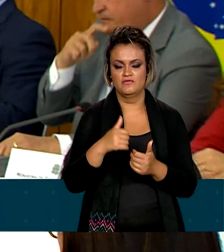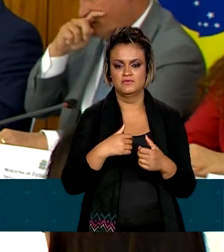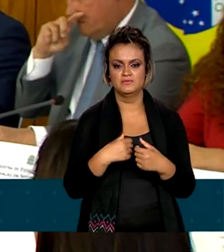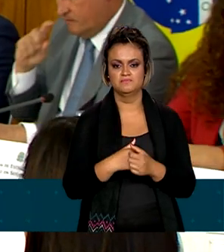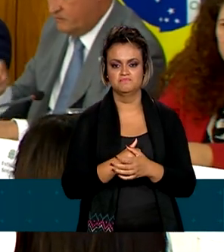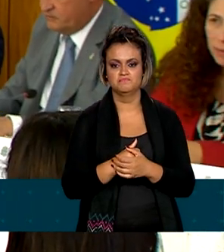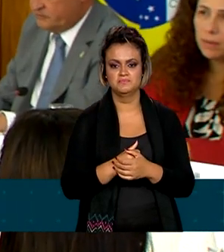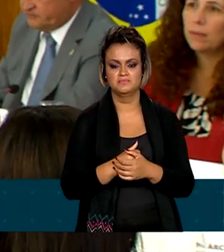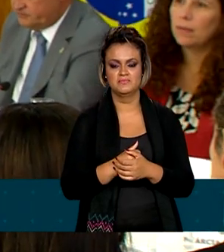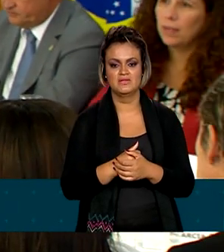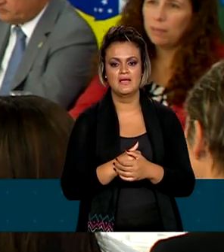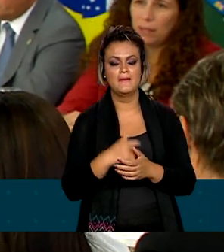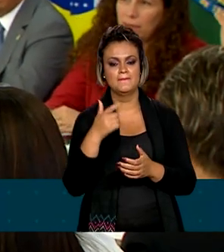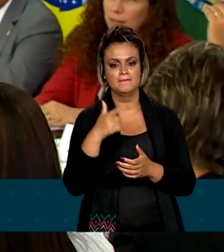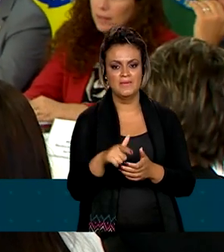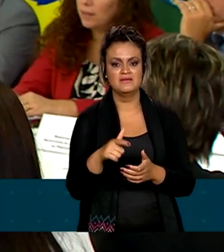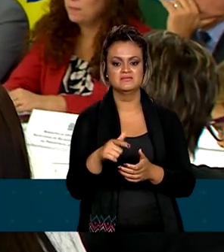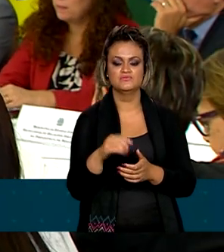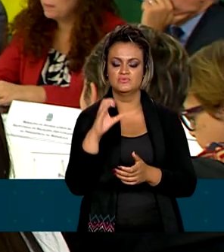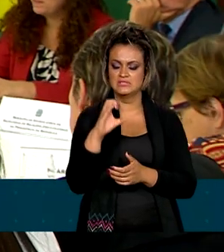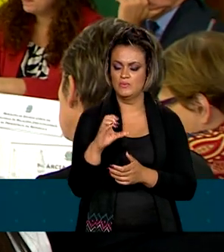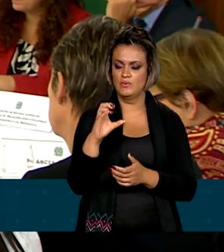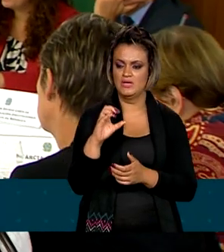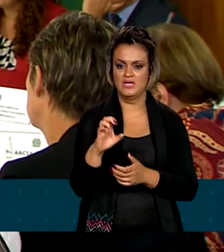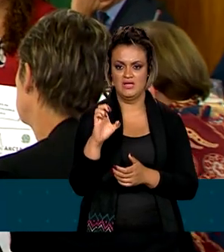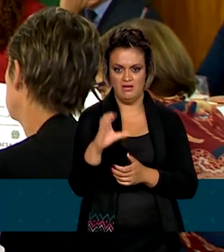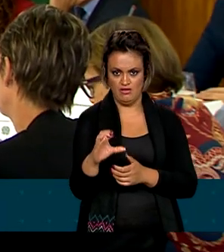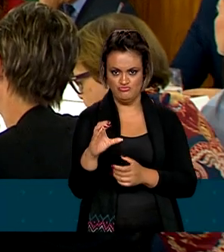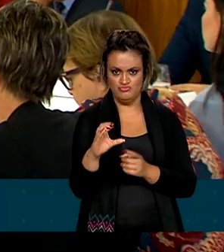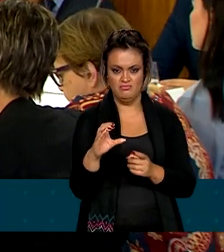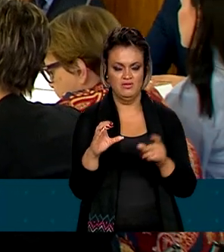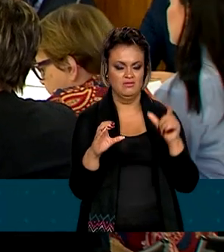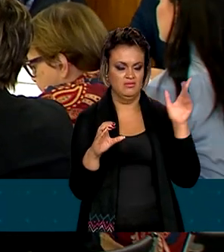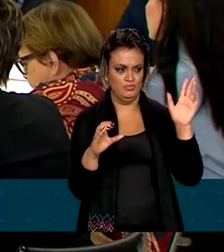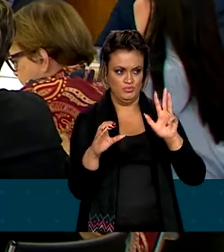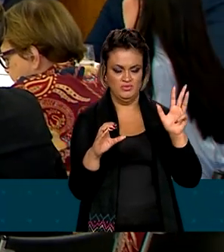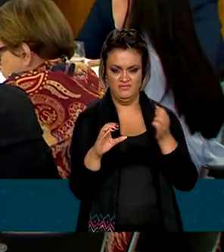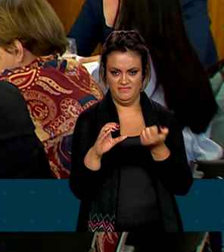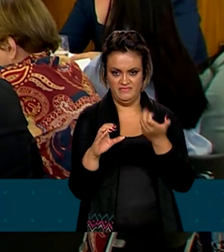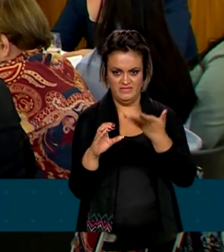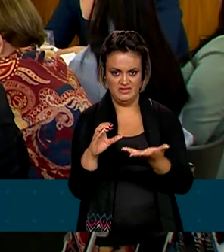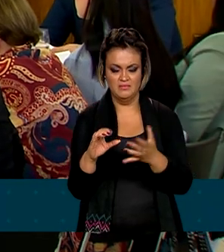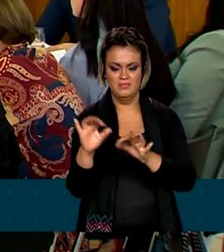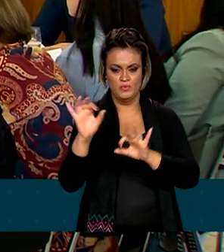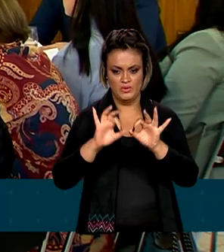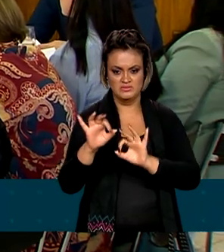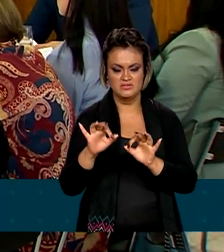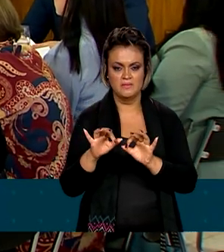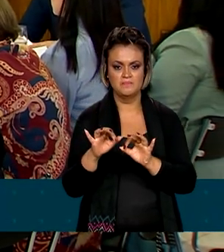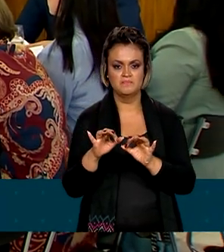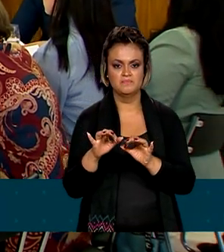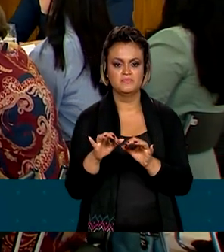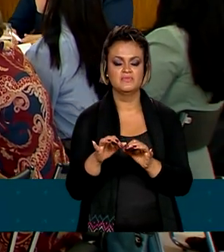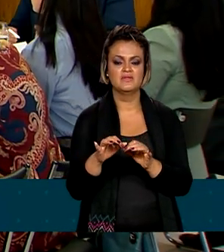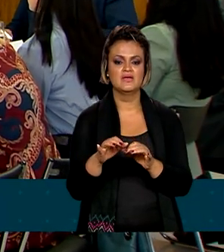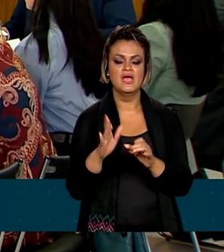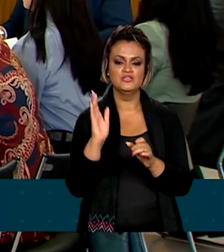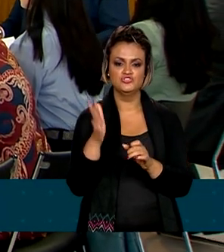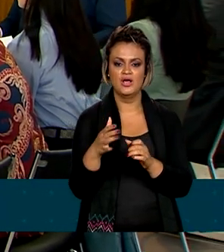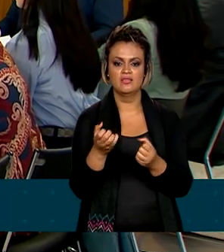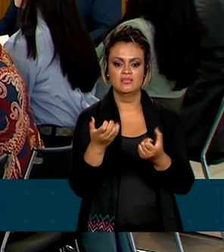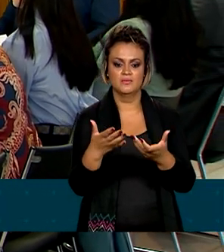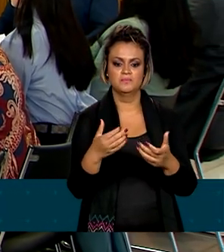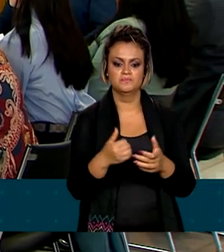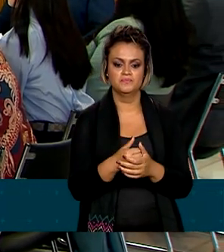adolescentes. Juntamente com o crédito que o presidente Lula vai reformulá-los e já